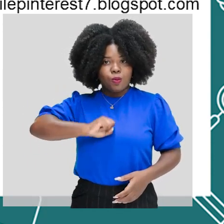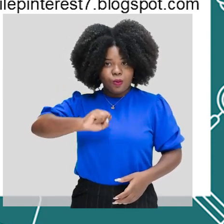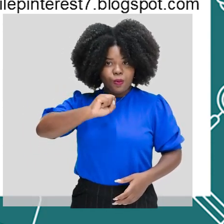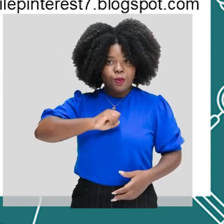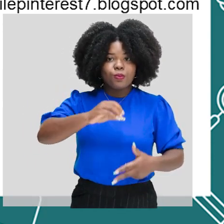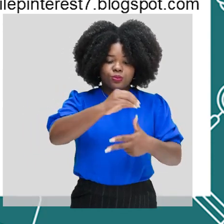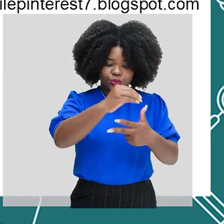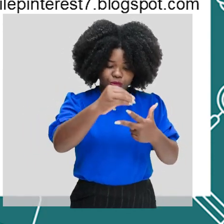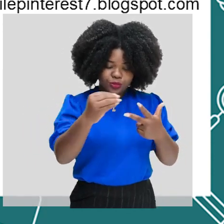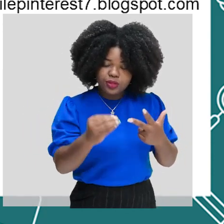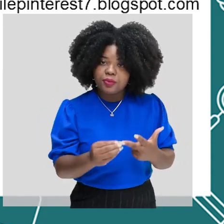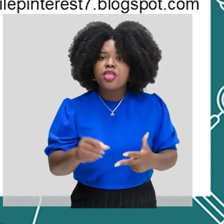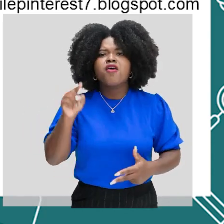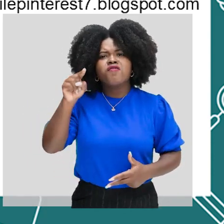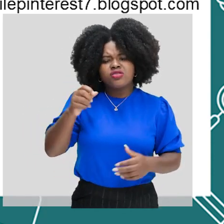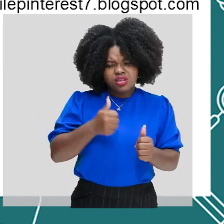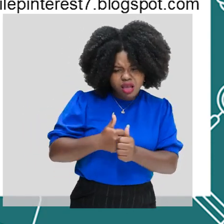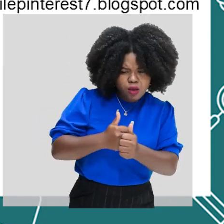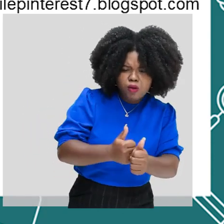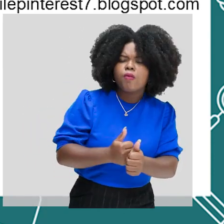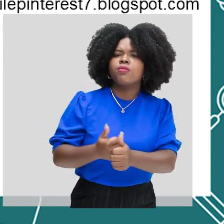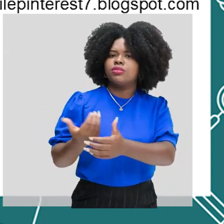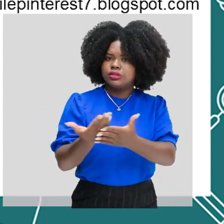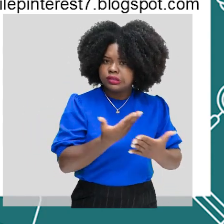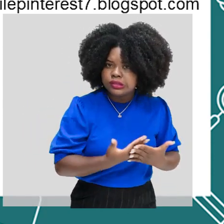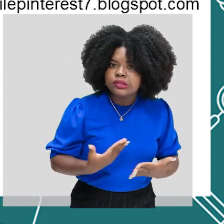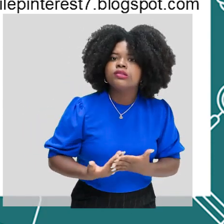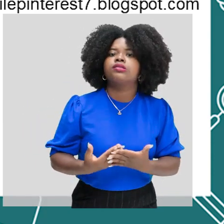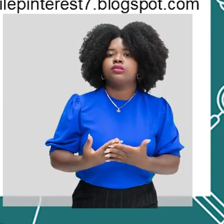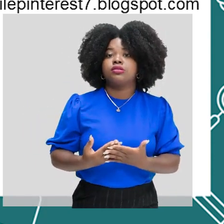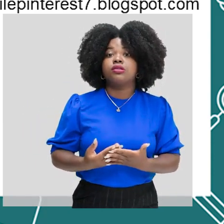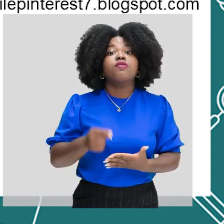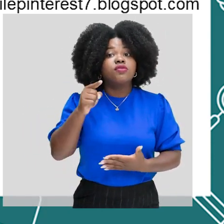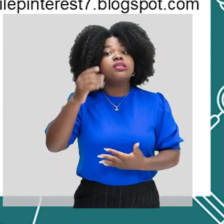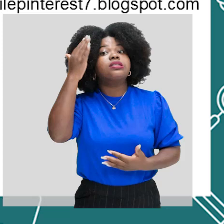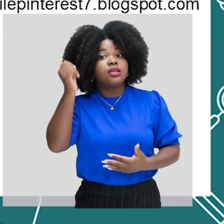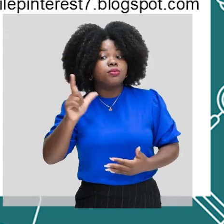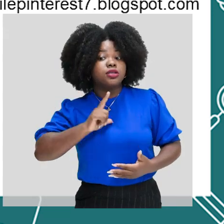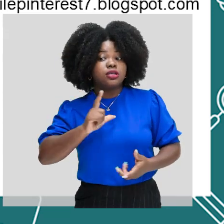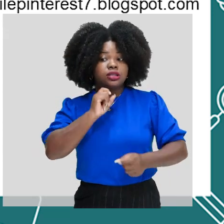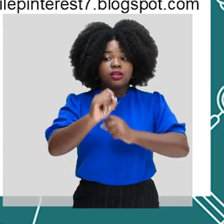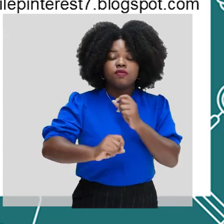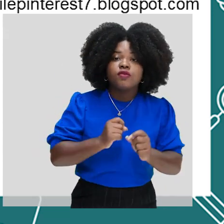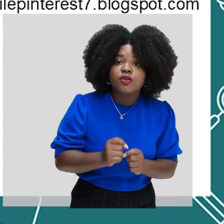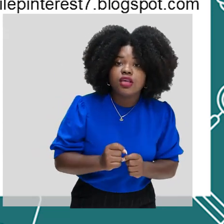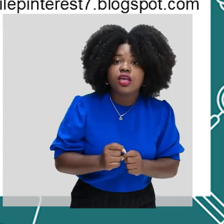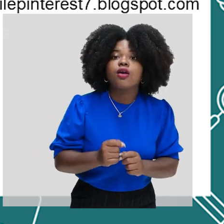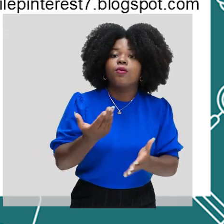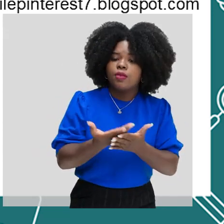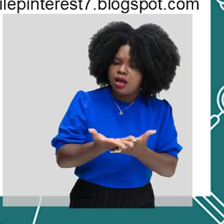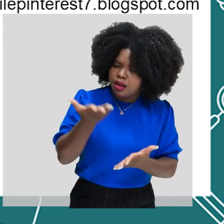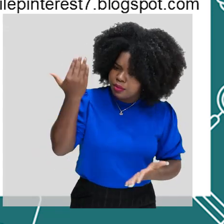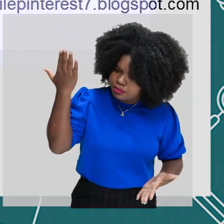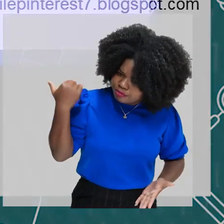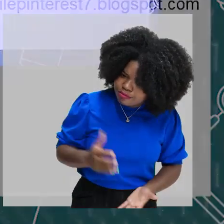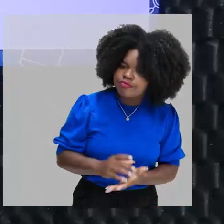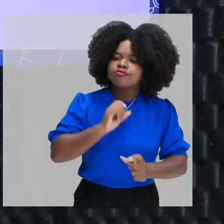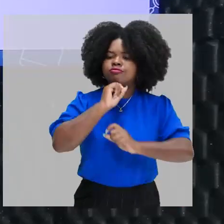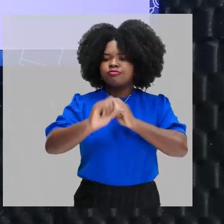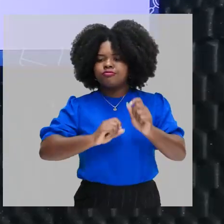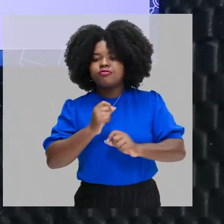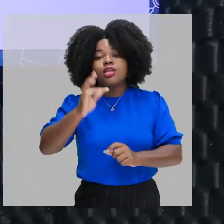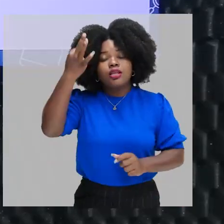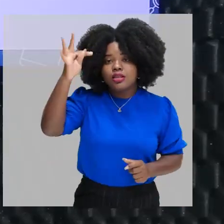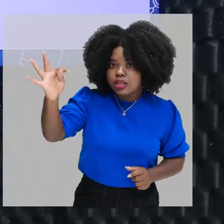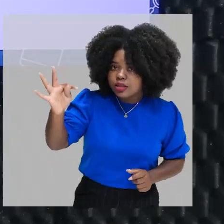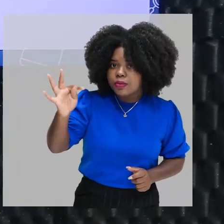Você que acompanha as nossas aulas, você sabe que nós tivemos uma aula anterior introdutória. Nessa aula introdutória sobre o reggae, nós fizemos todo